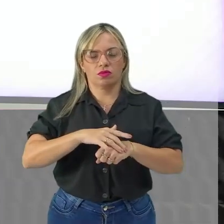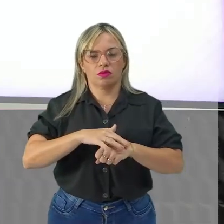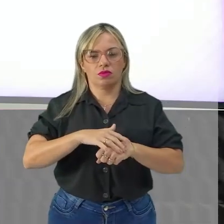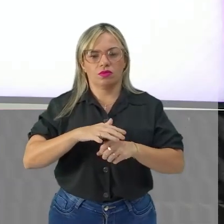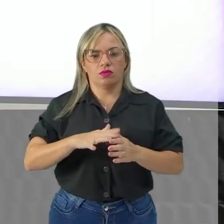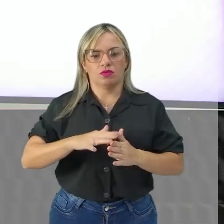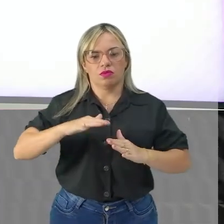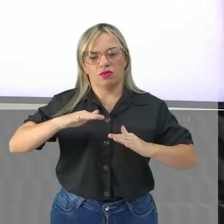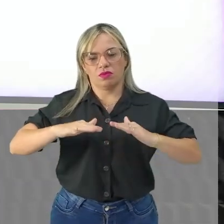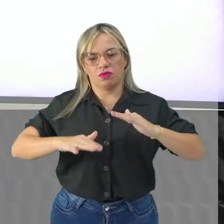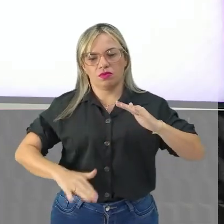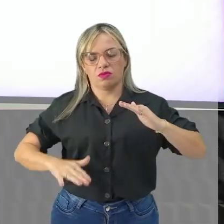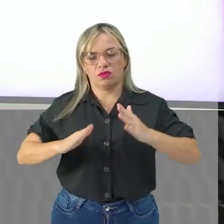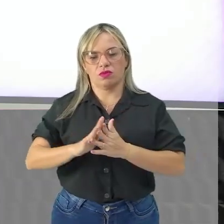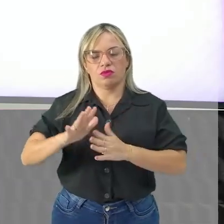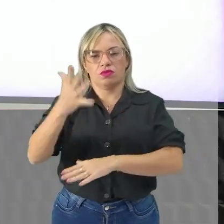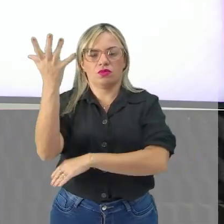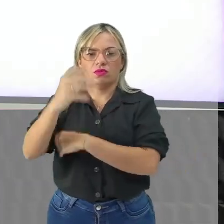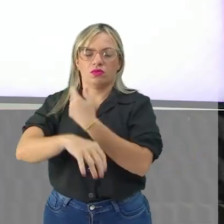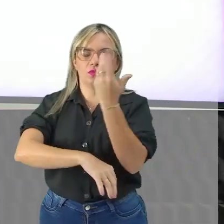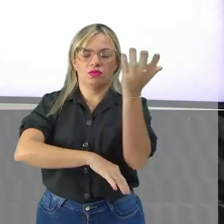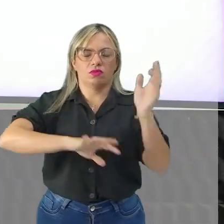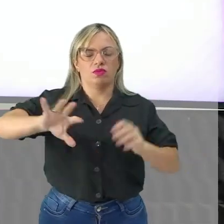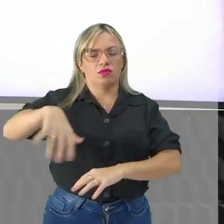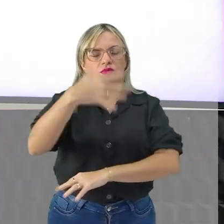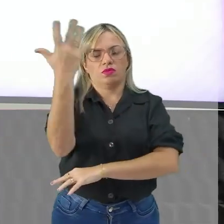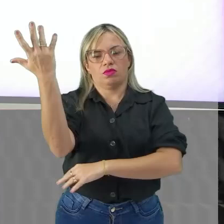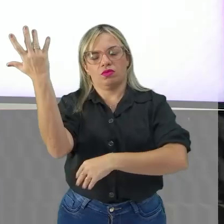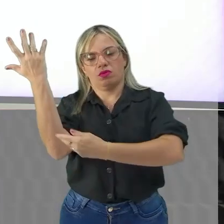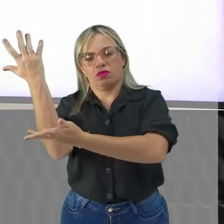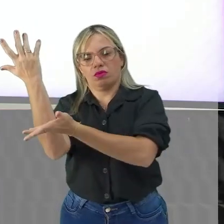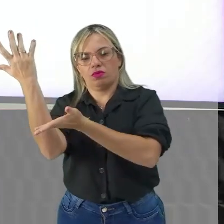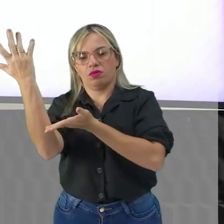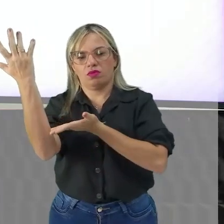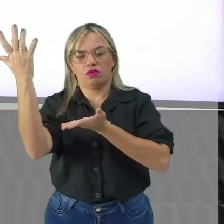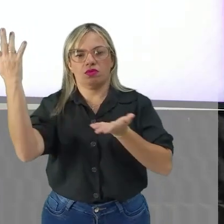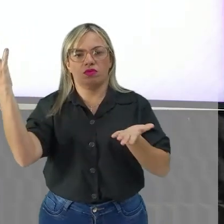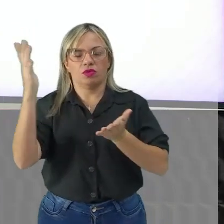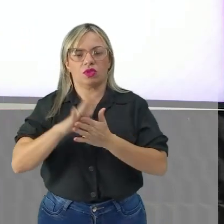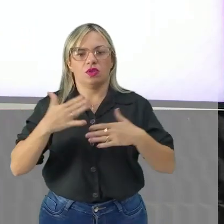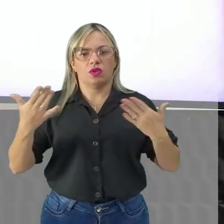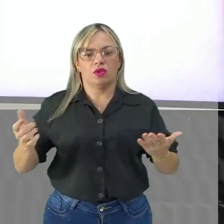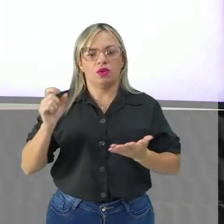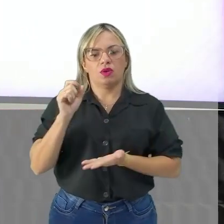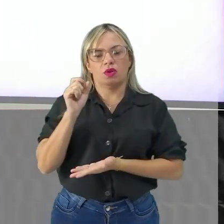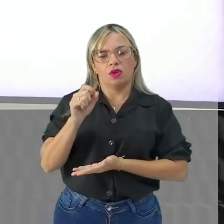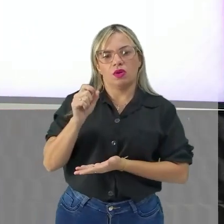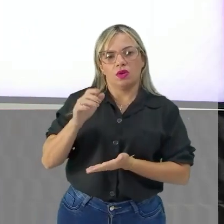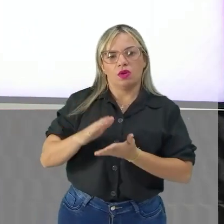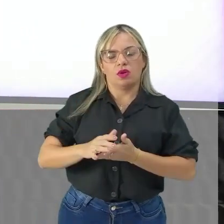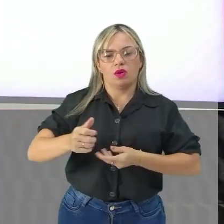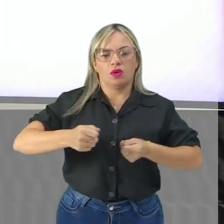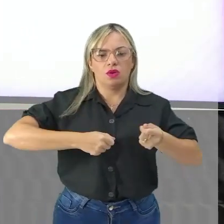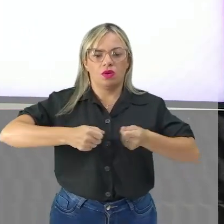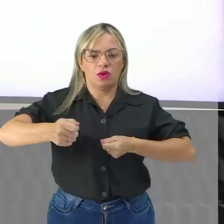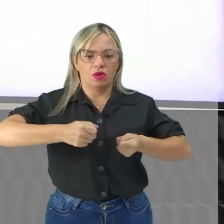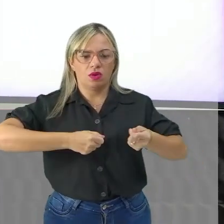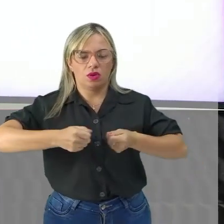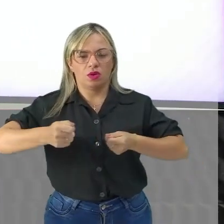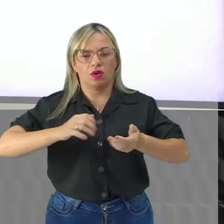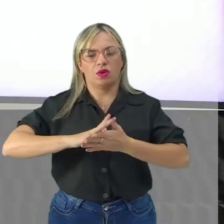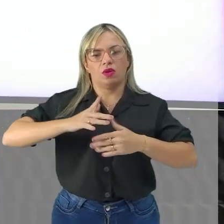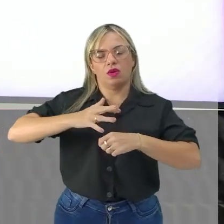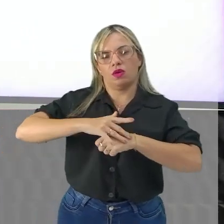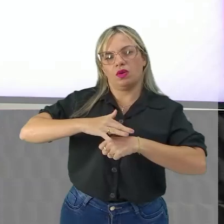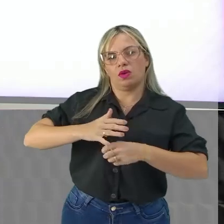desequilíbrio ambiental, né? Então, ao desmatamento lá, porque uma coisa é o barbeiro controlado, né?